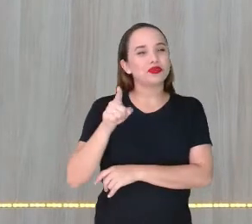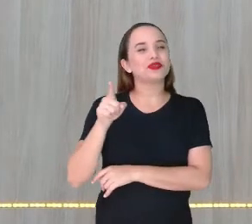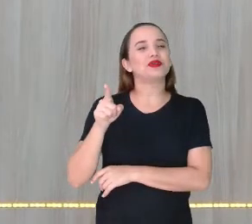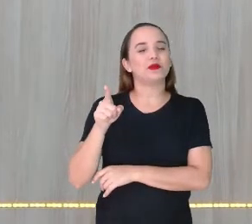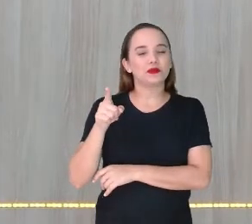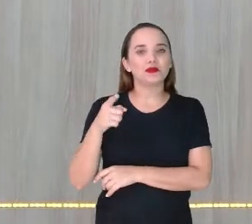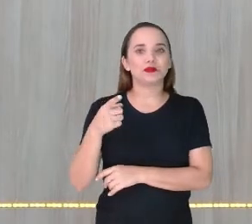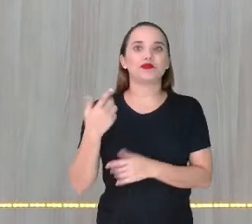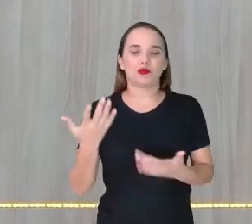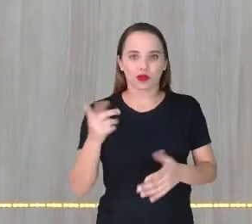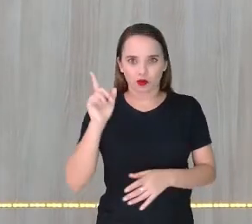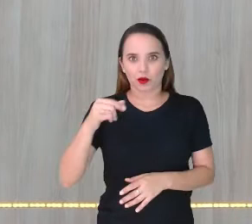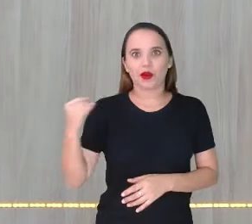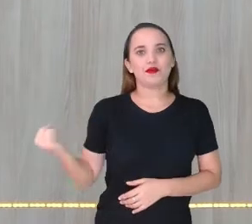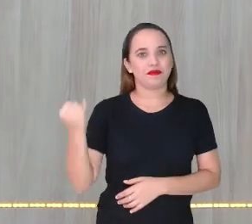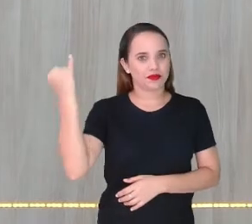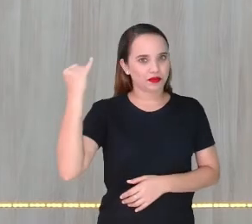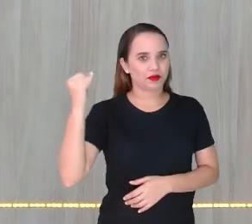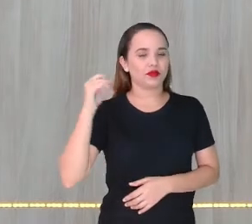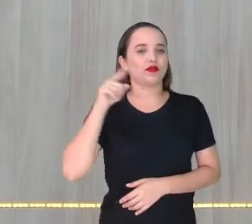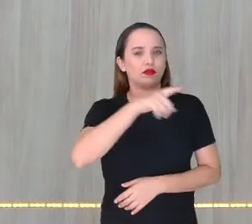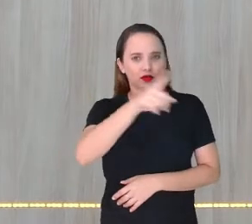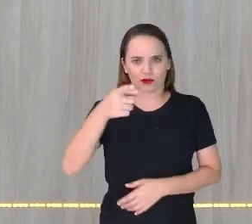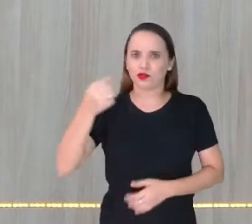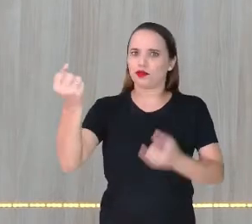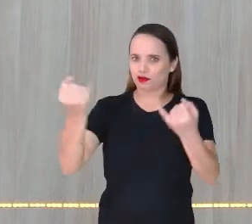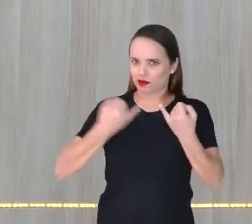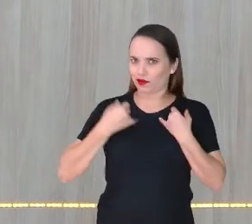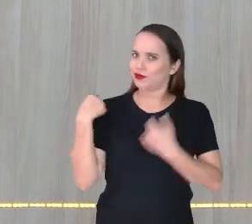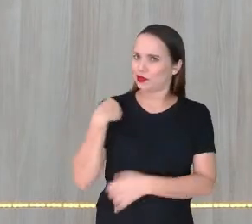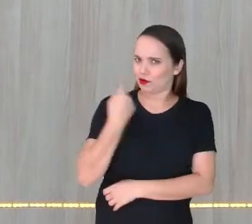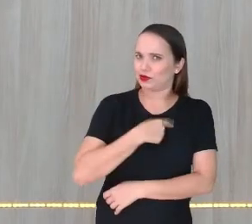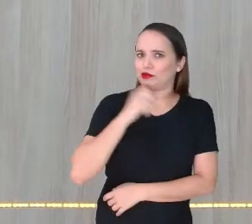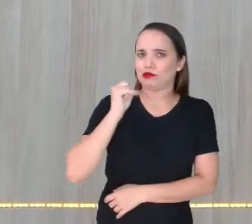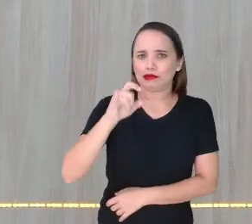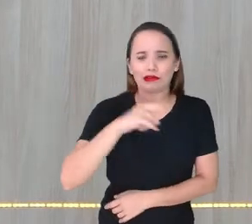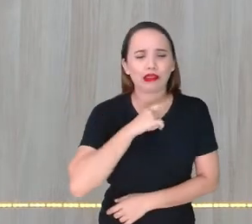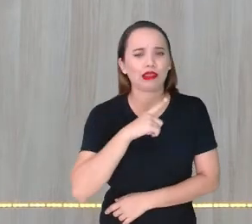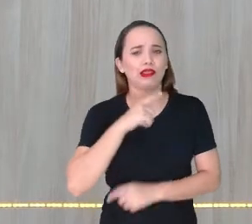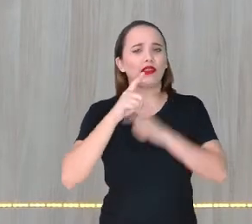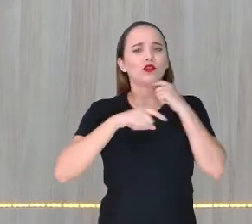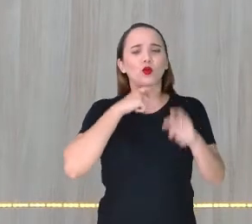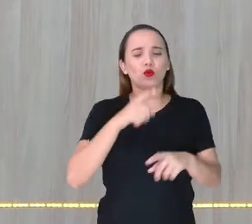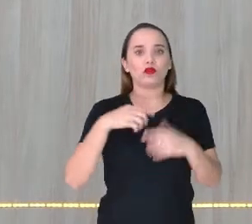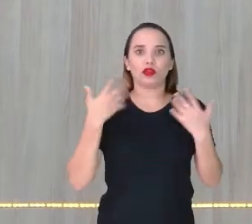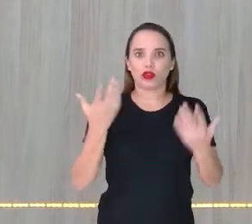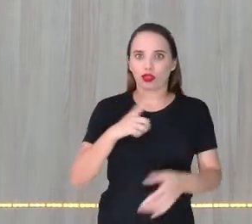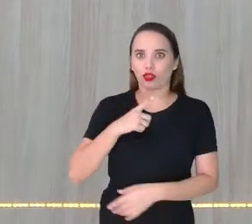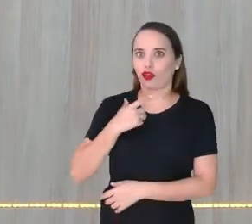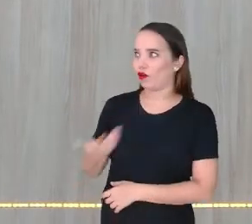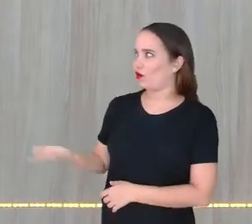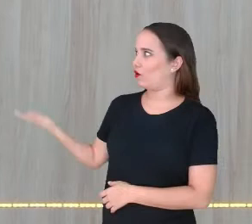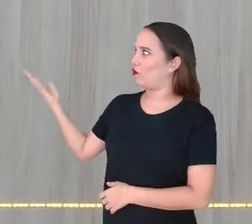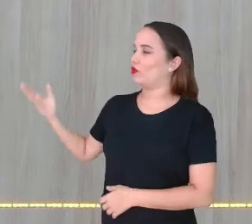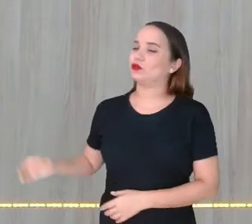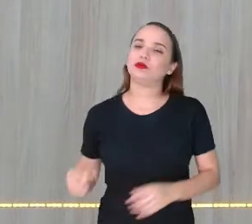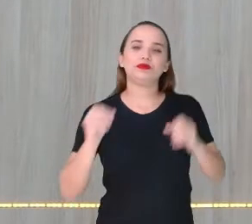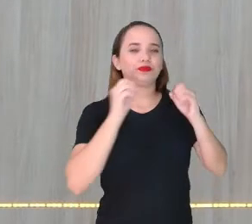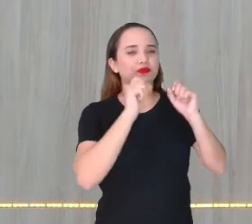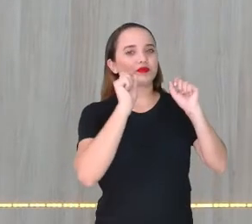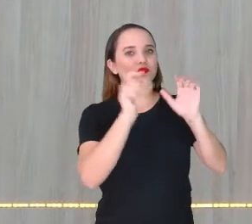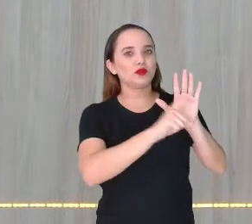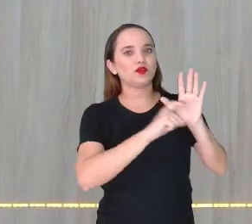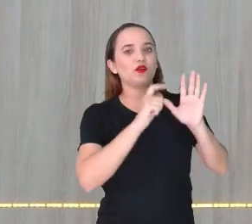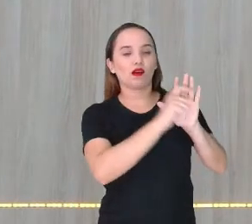né? Billy vai fazer aqui uma mágica, como ele sempre faz, colocando o nosso QR Code, né? Para facilitar também aí a vida de vocês